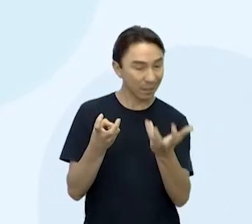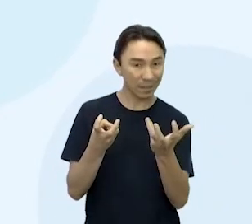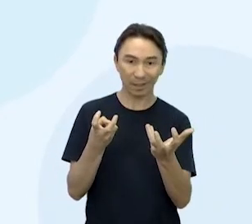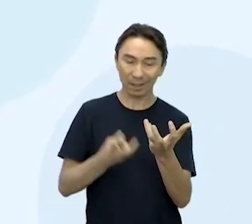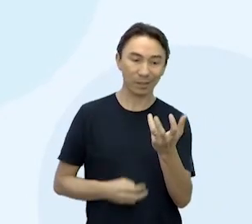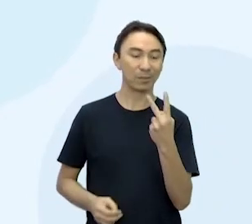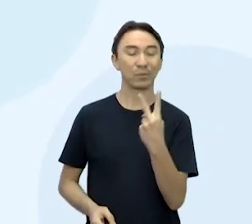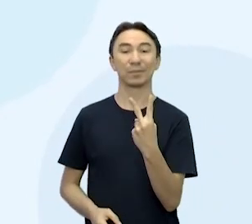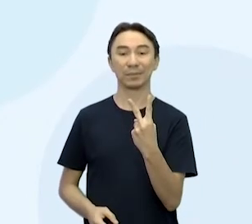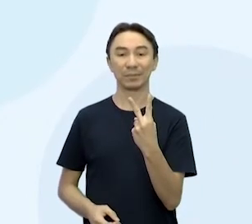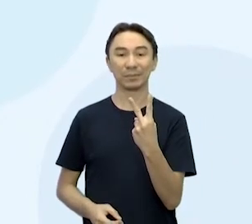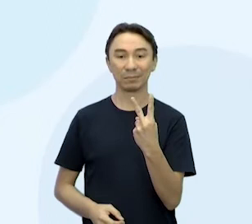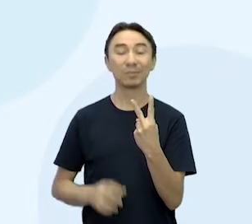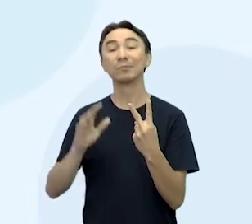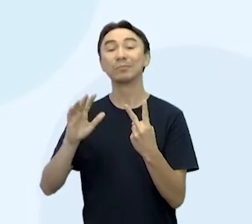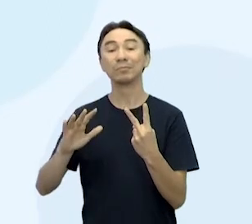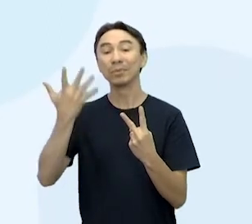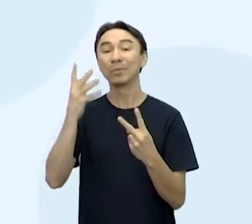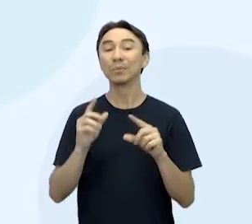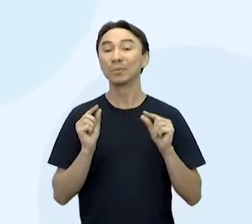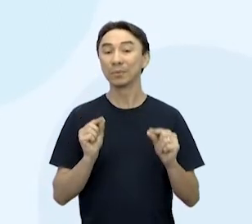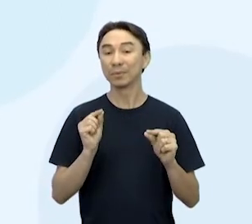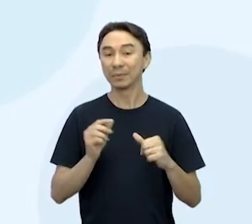ó? Eles vão